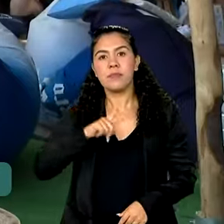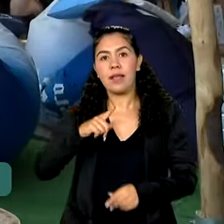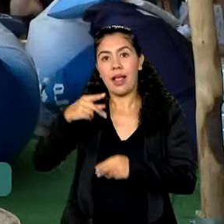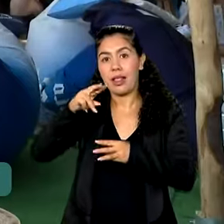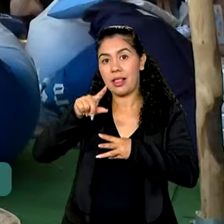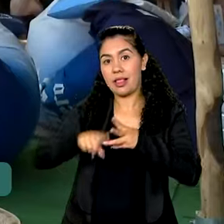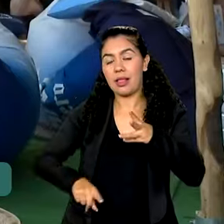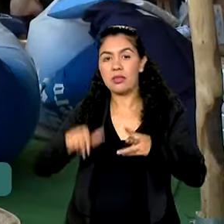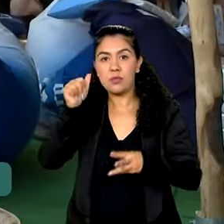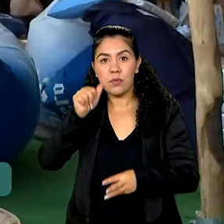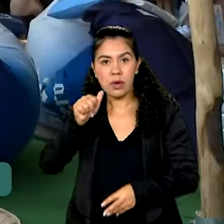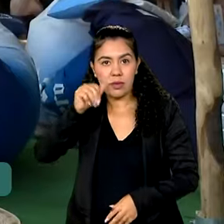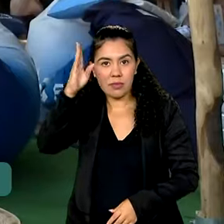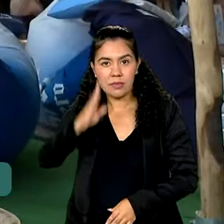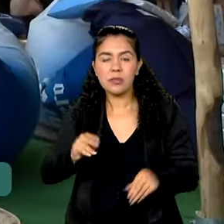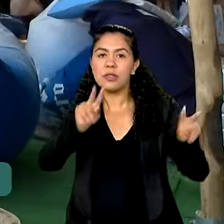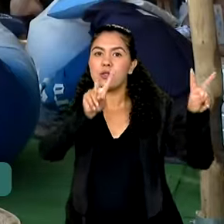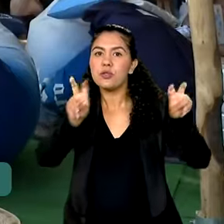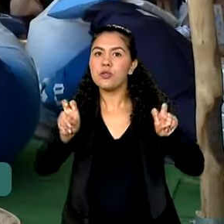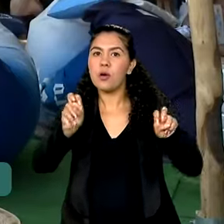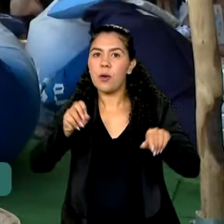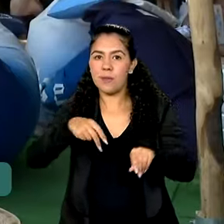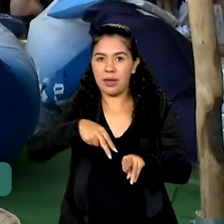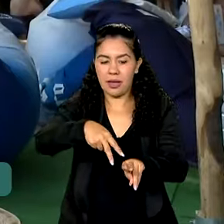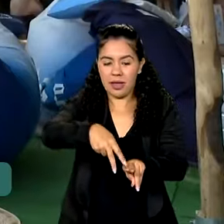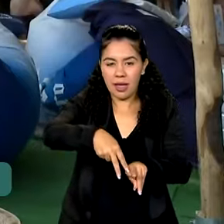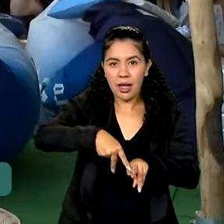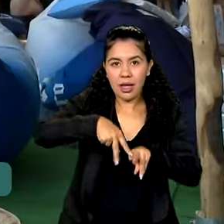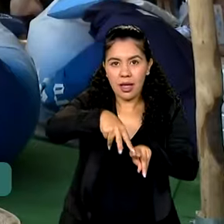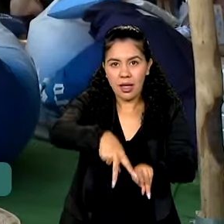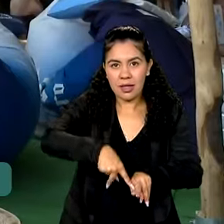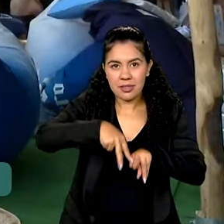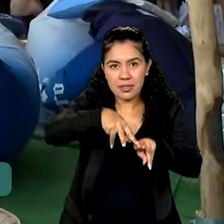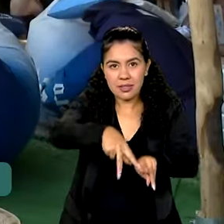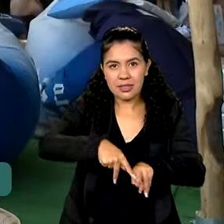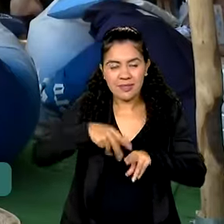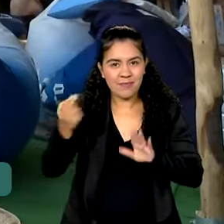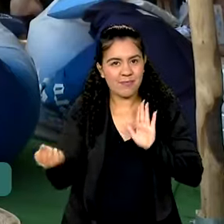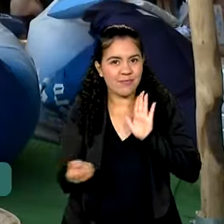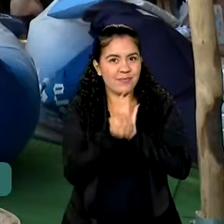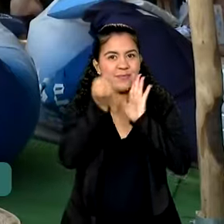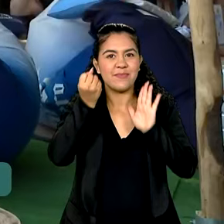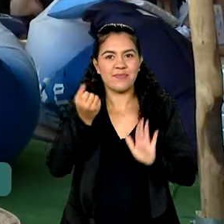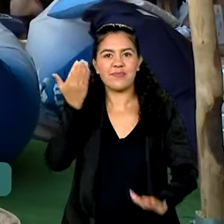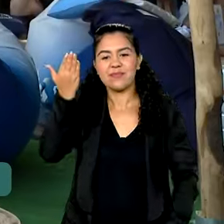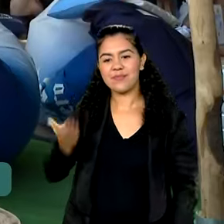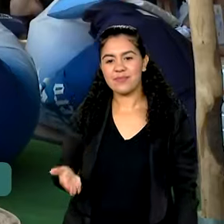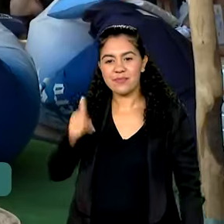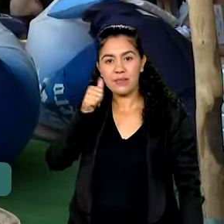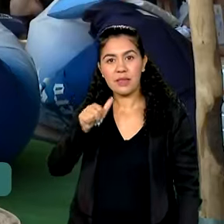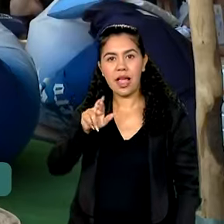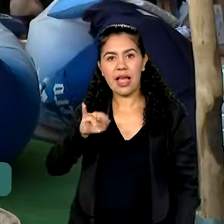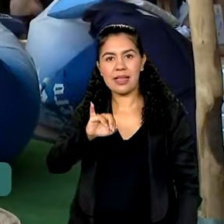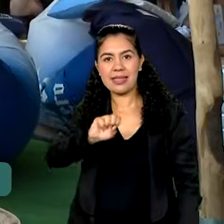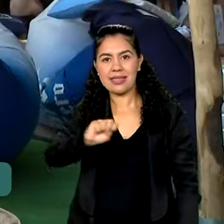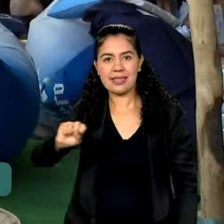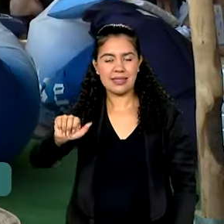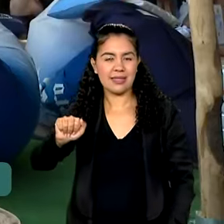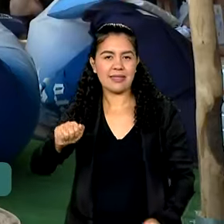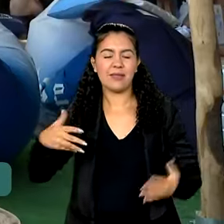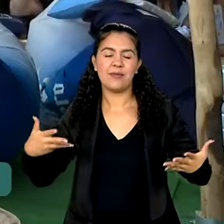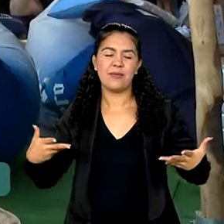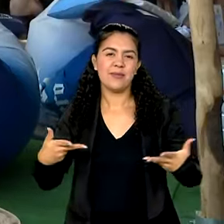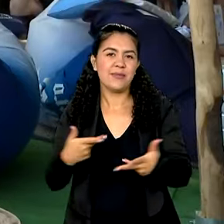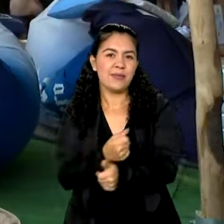Agora, falando do skate, Karine, a atleta símbolo do skate feminino, Raíssa Leal, que está radiante, é claro, pela